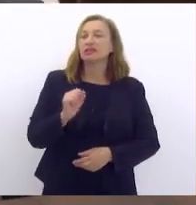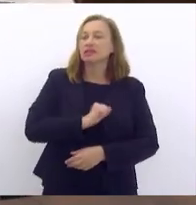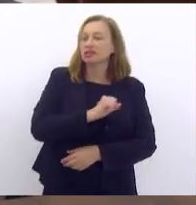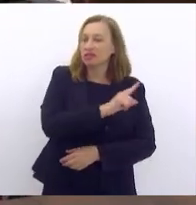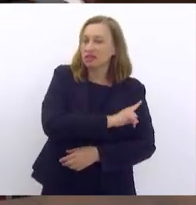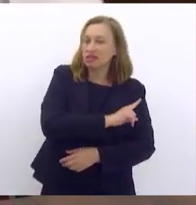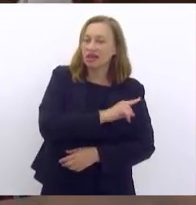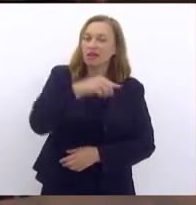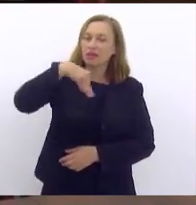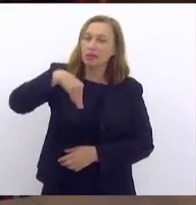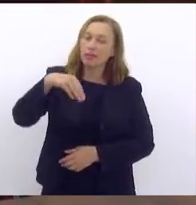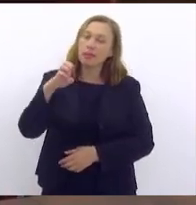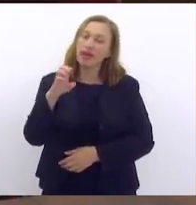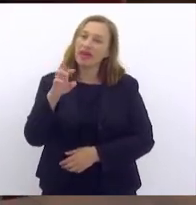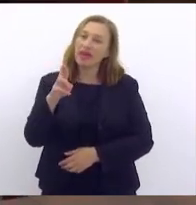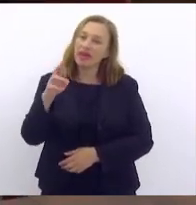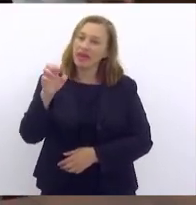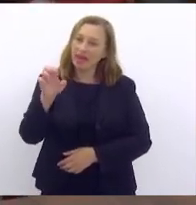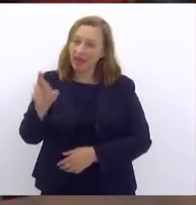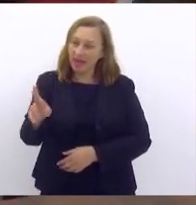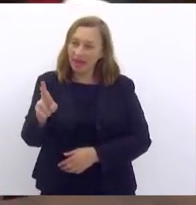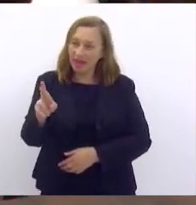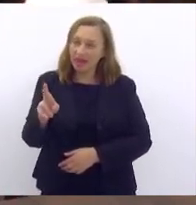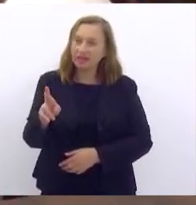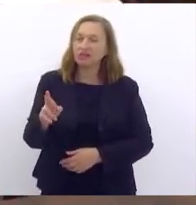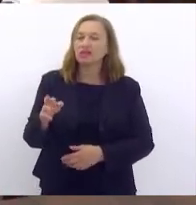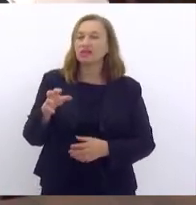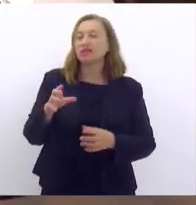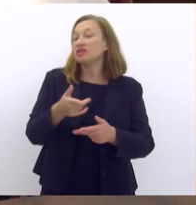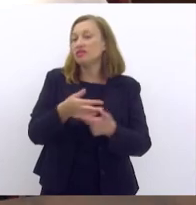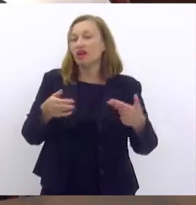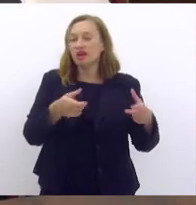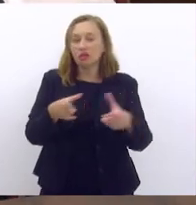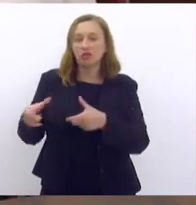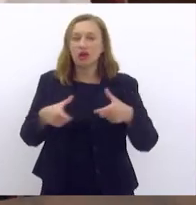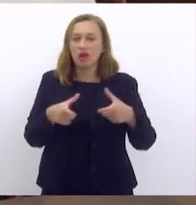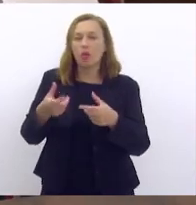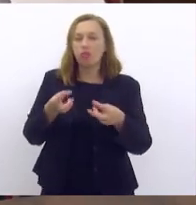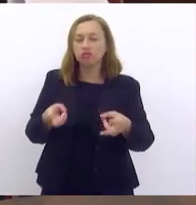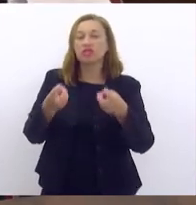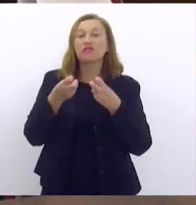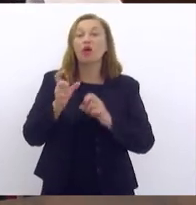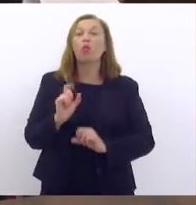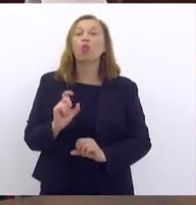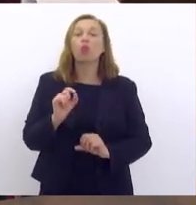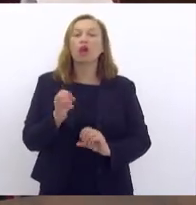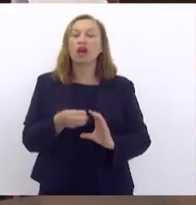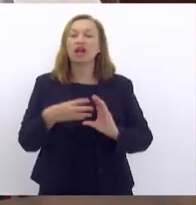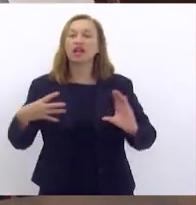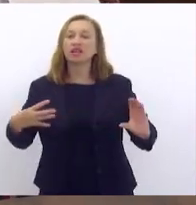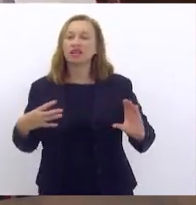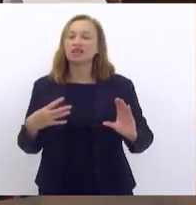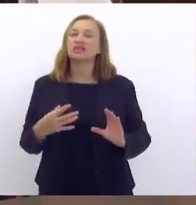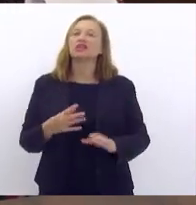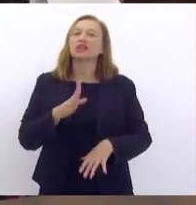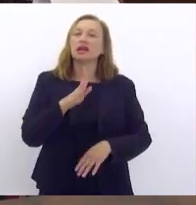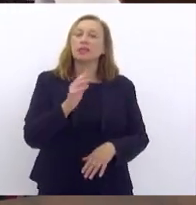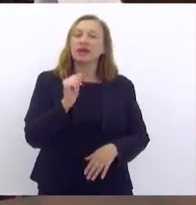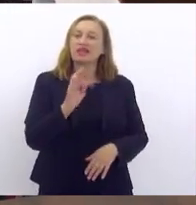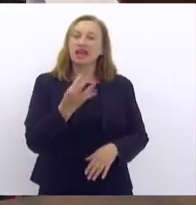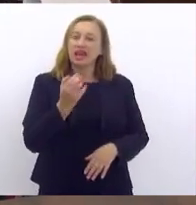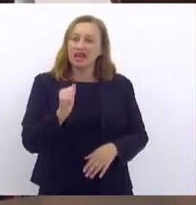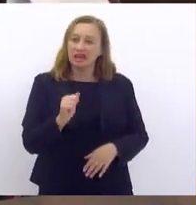no Meier, na Praia do Flamengo, no Centro, em várias localidades. E o que, que eu pude observar? O que, que caracteriza essas batalhas de rima?